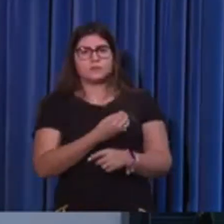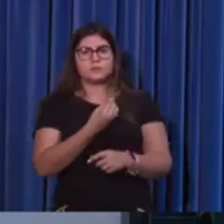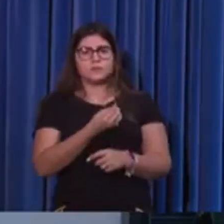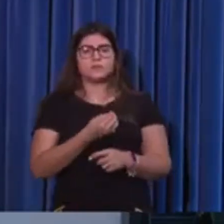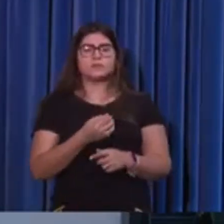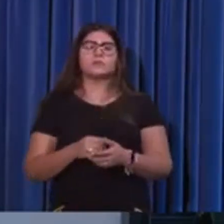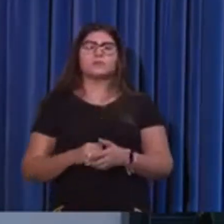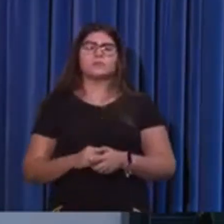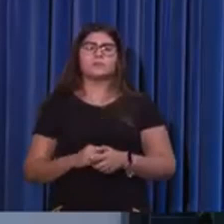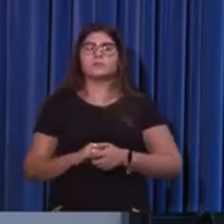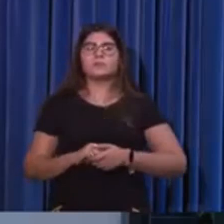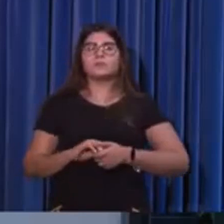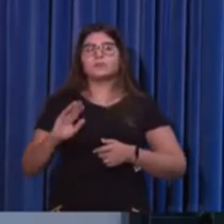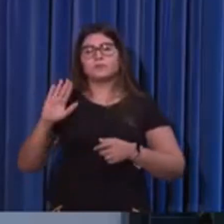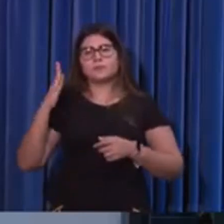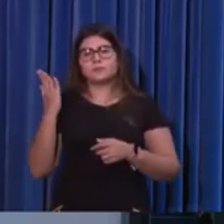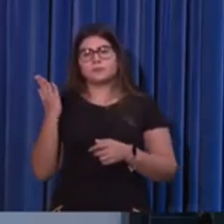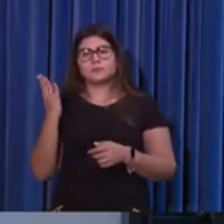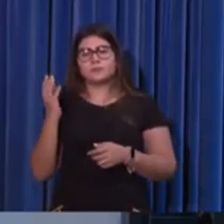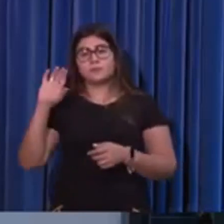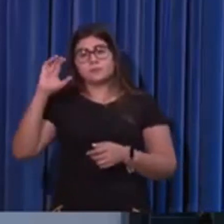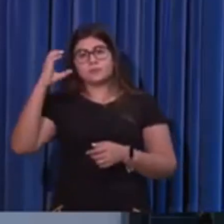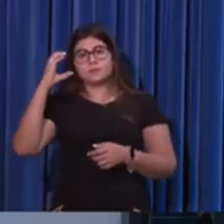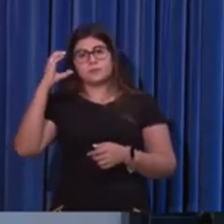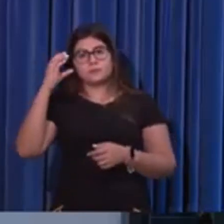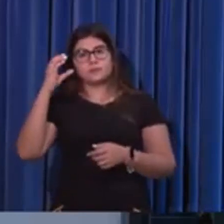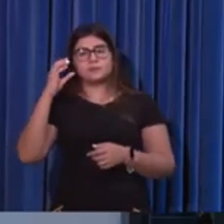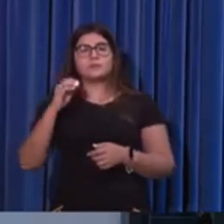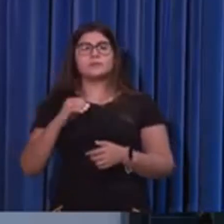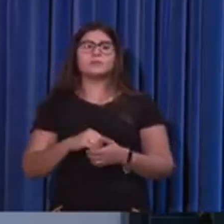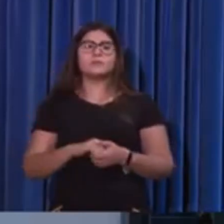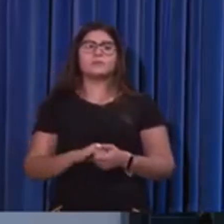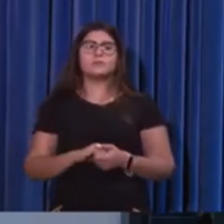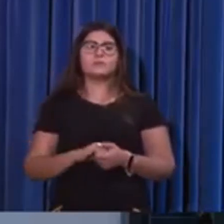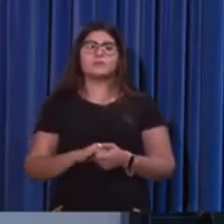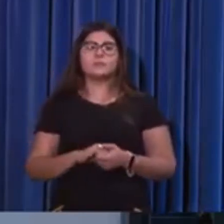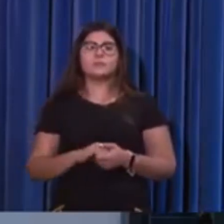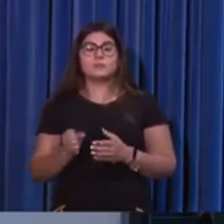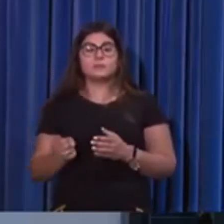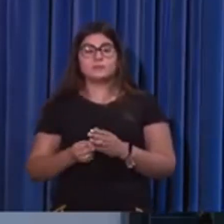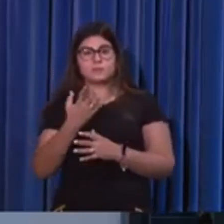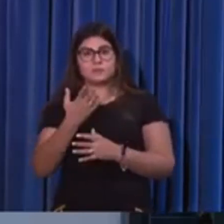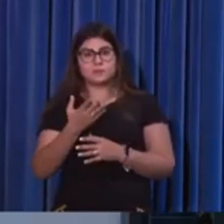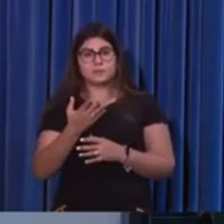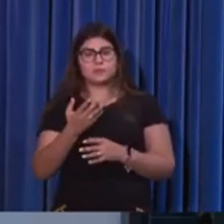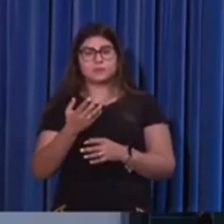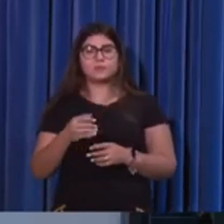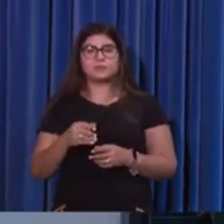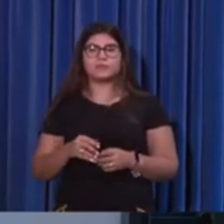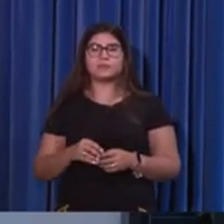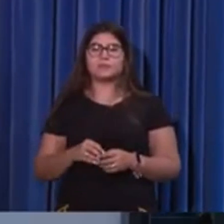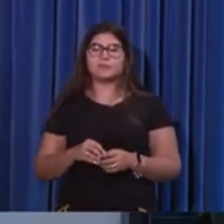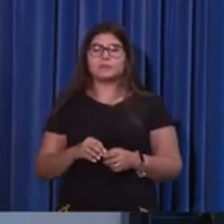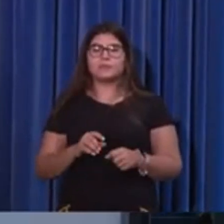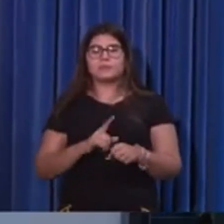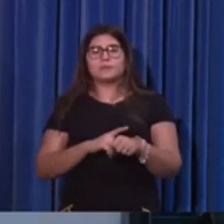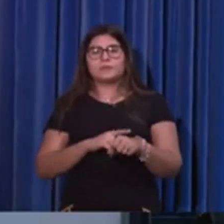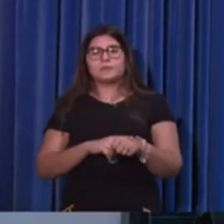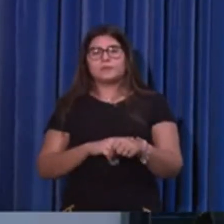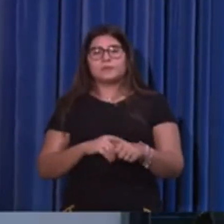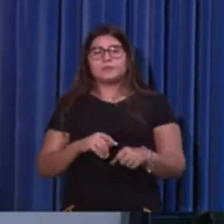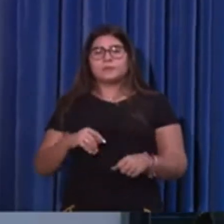Então, essa ciência, a razão, surge a partir do século XVI e XVII,